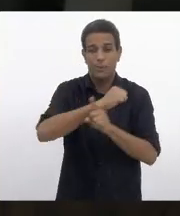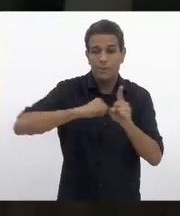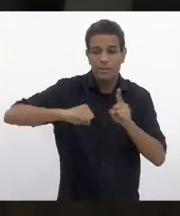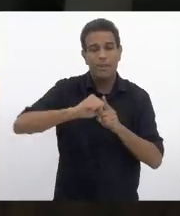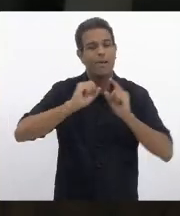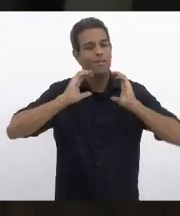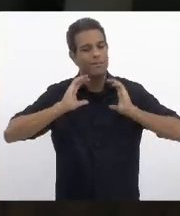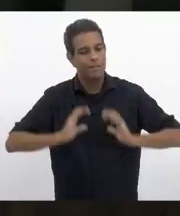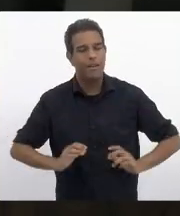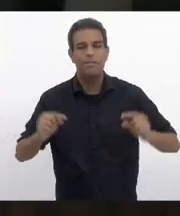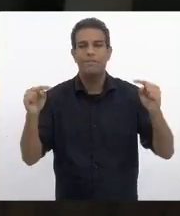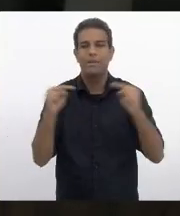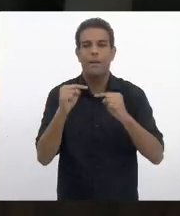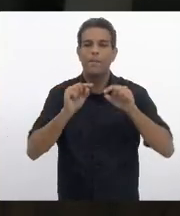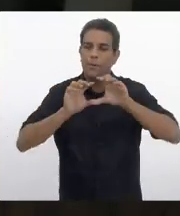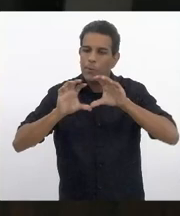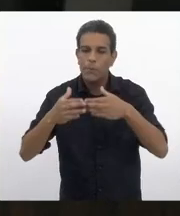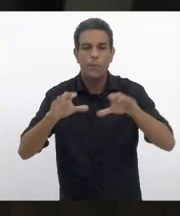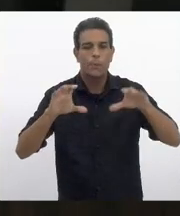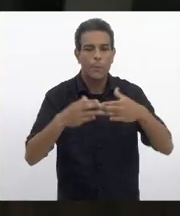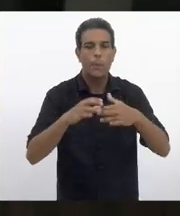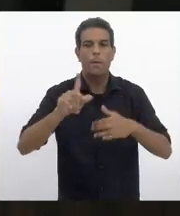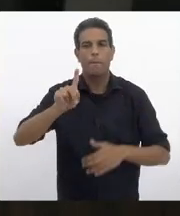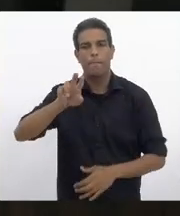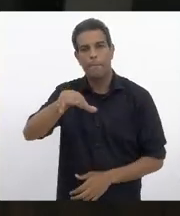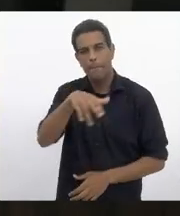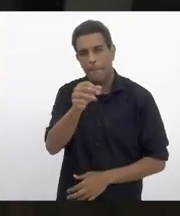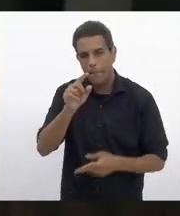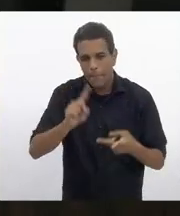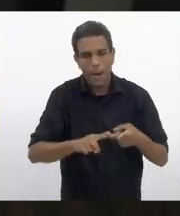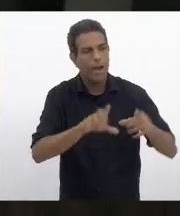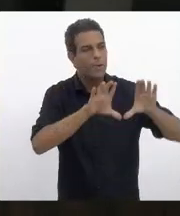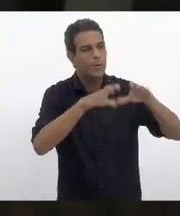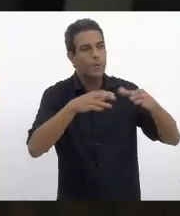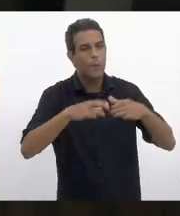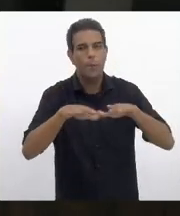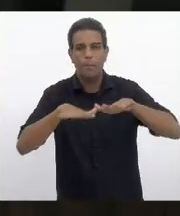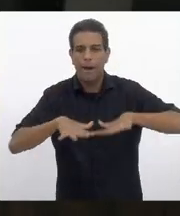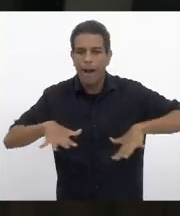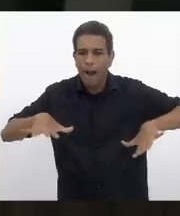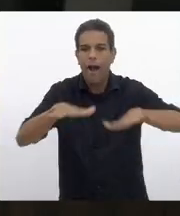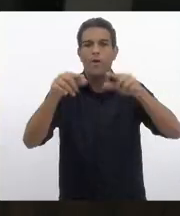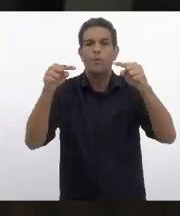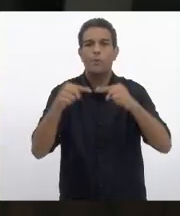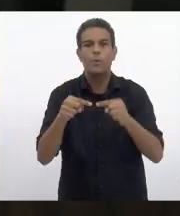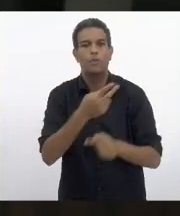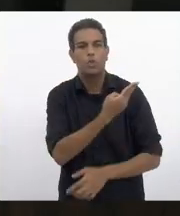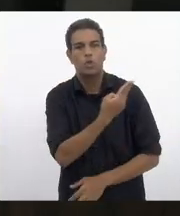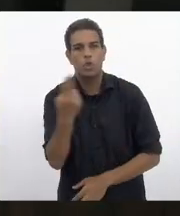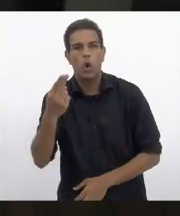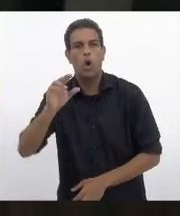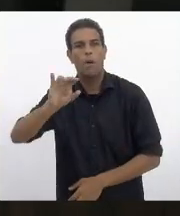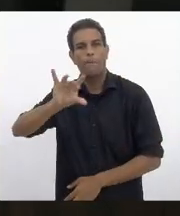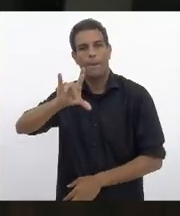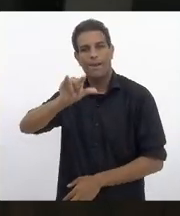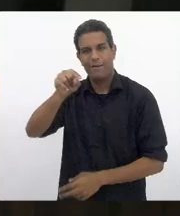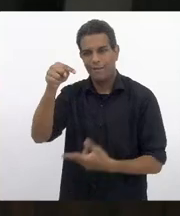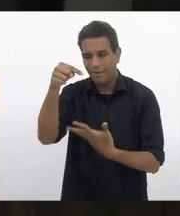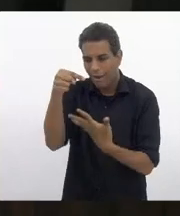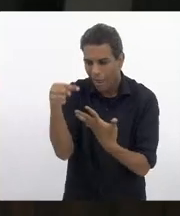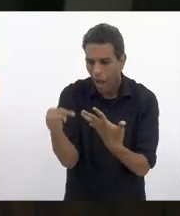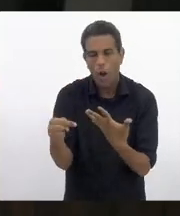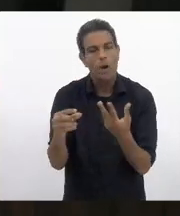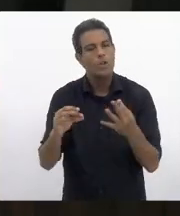civil e toda a corporação, Nata das Praças, a todas as pensionistas, no nome da Cláudia, da